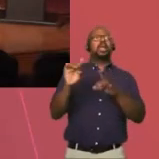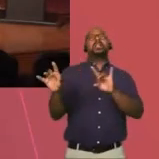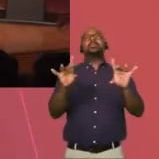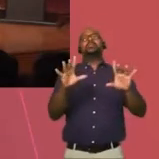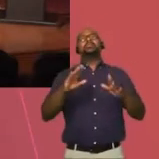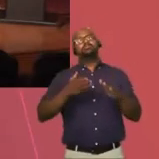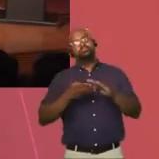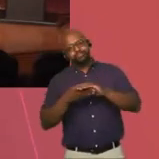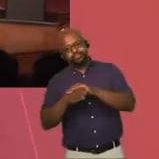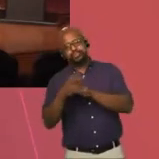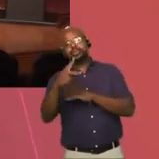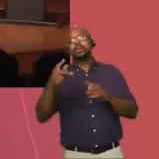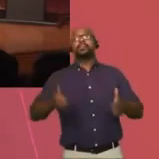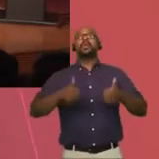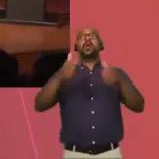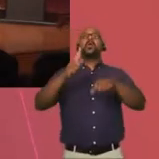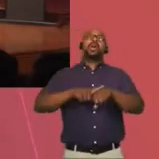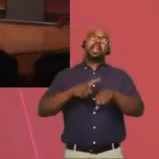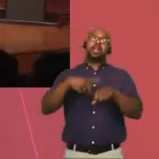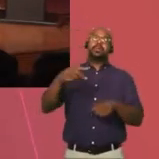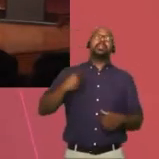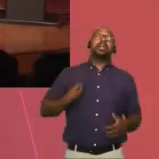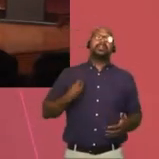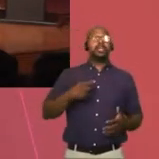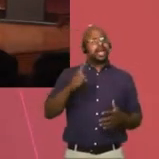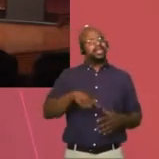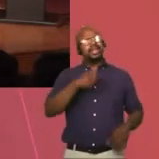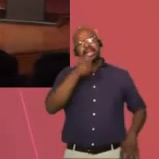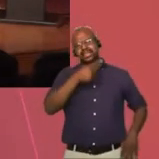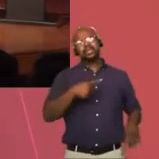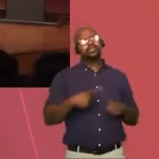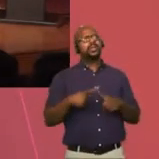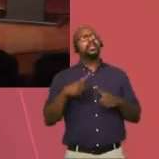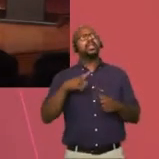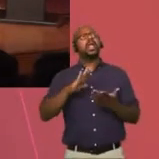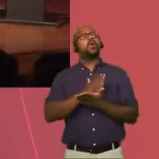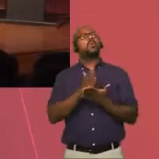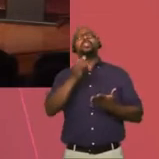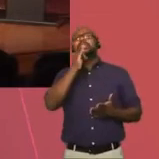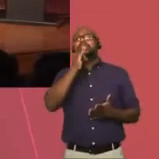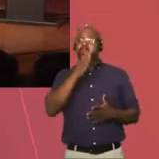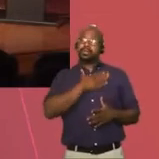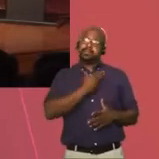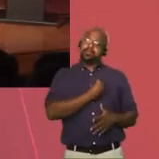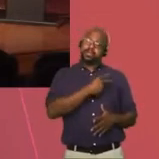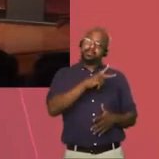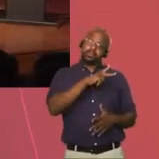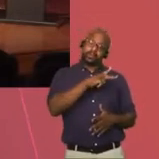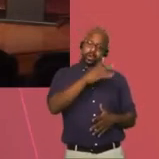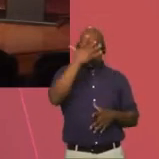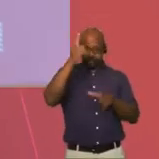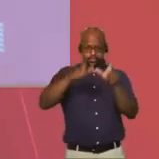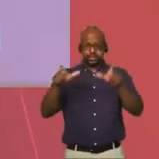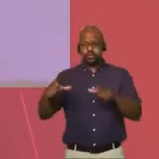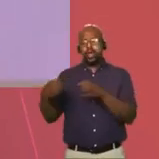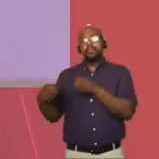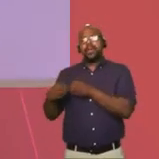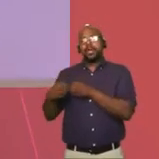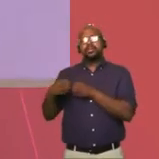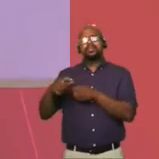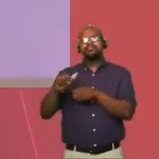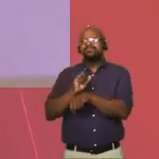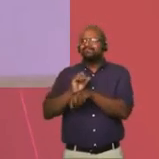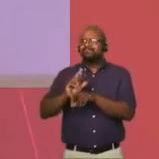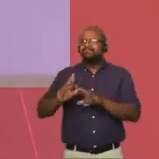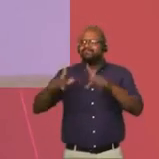colocando se adaptando no seu melhor horário da vida é até engraçado isso porque eu tenho alguns exemplos na minha vida pessoal pessoas próximas que